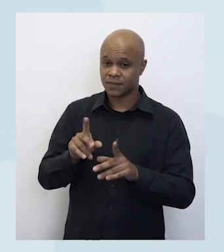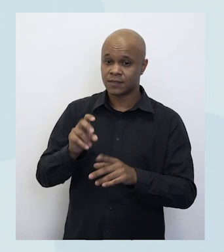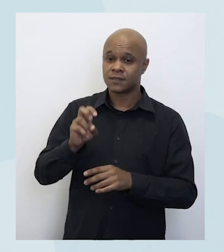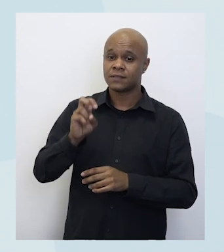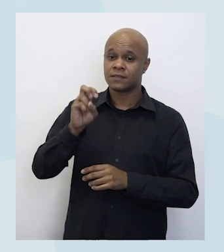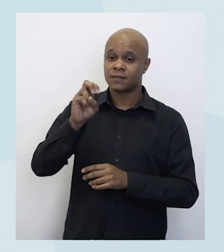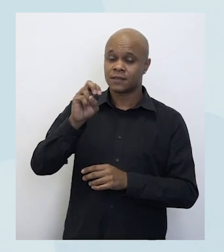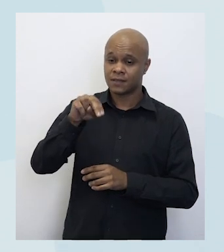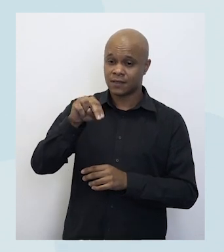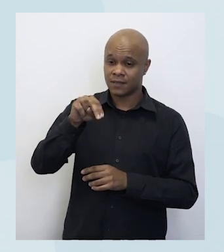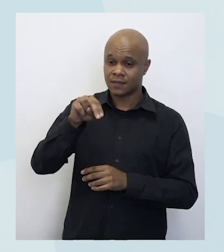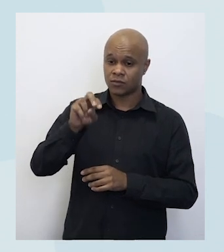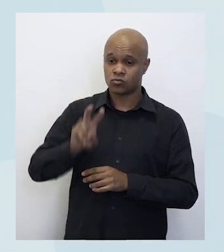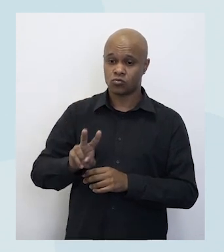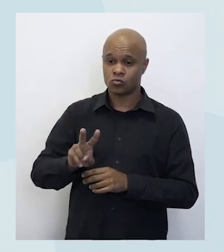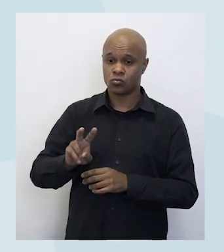N2O4, que está em equilíbrio com